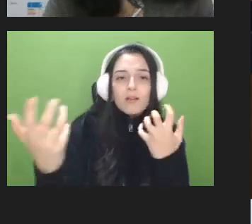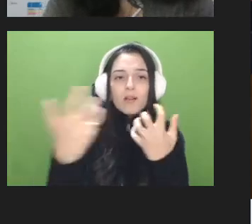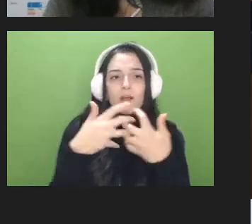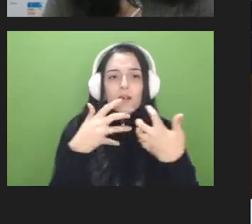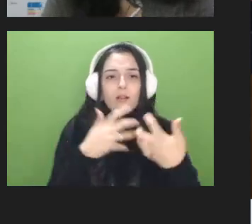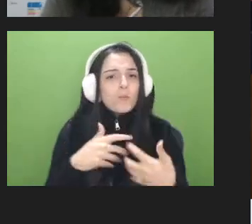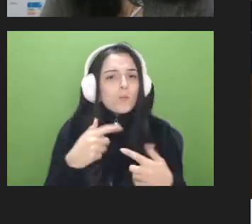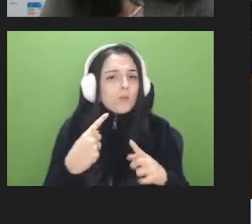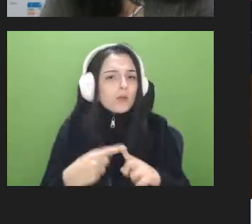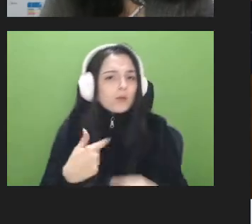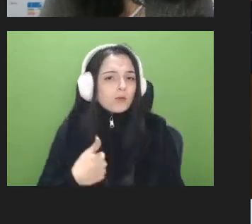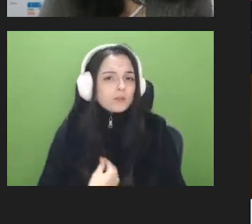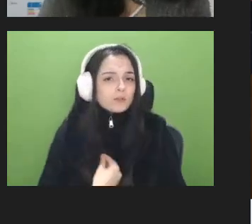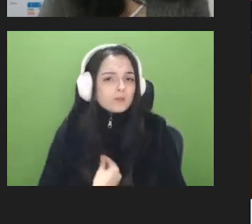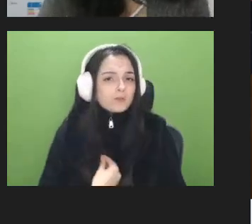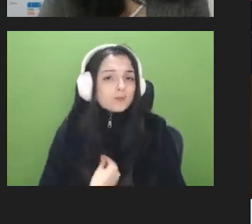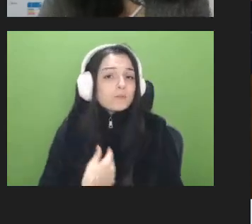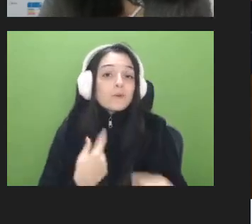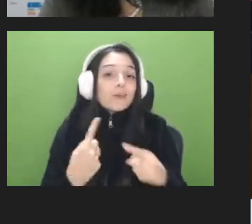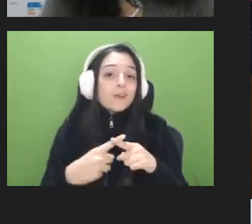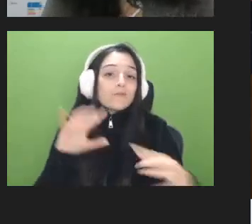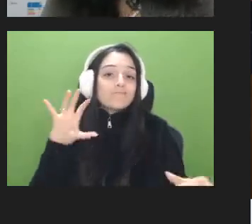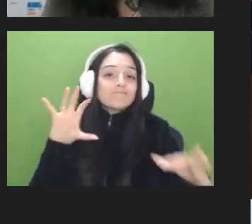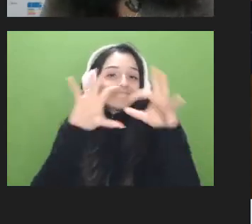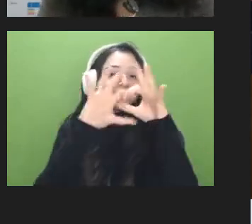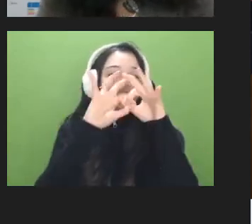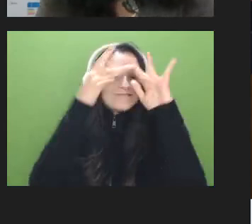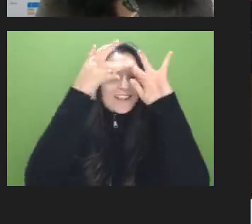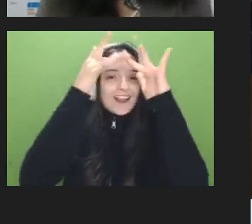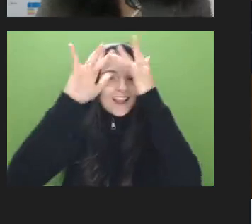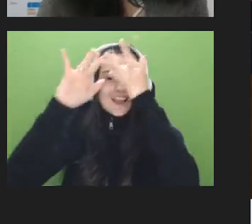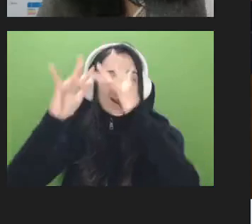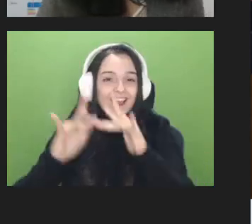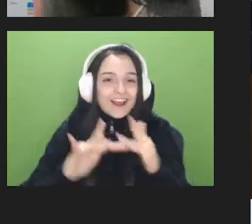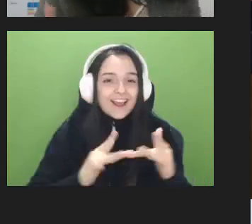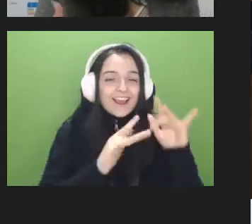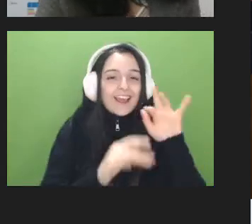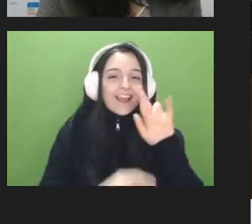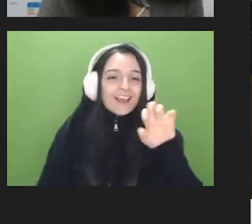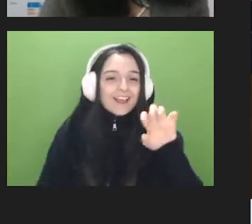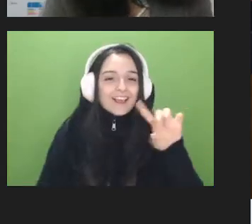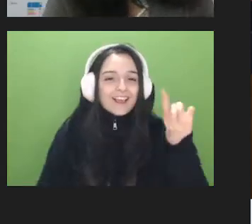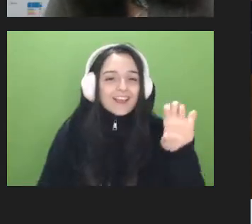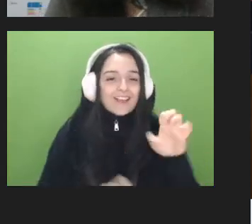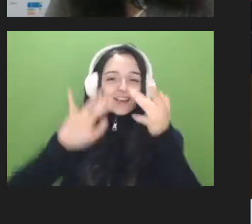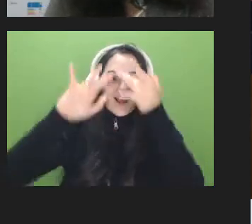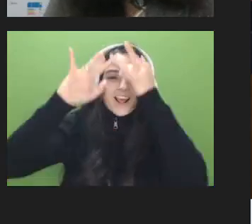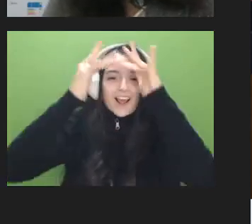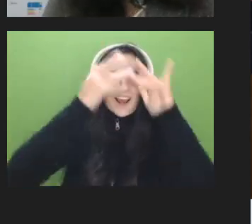né? E cuidar dessa rede também é uma forma de cuidar de mim, e vice-versa.